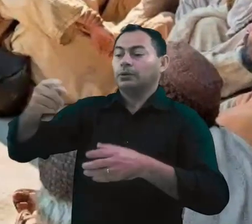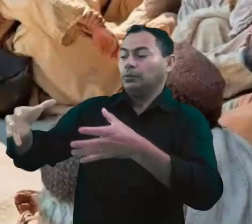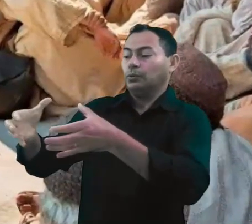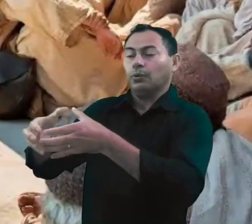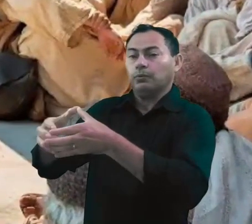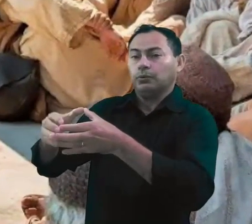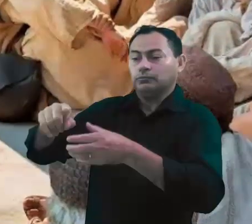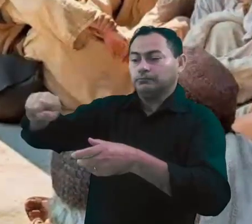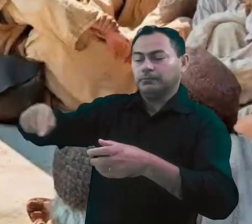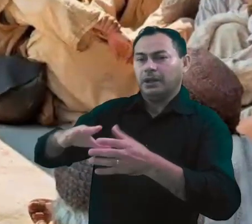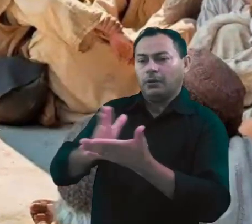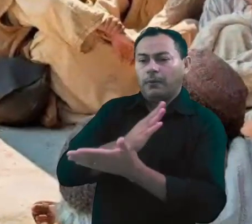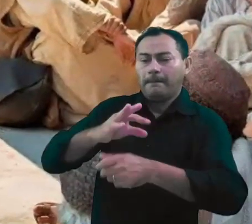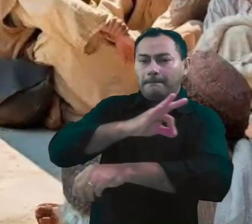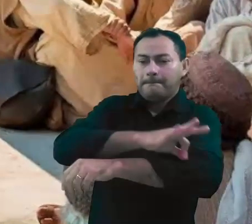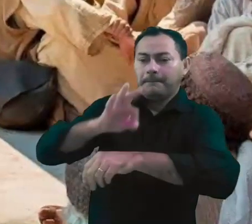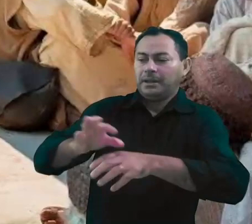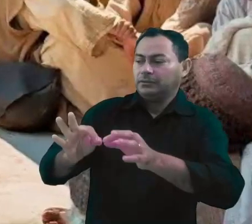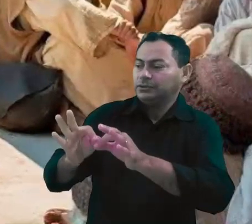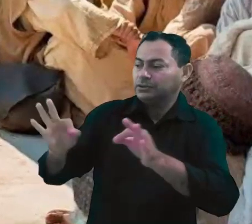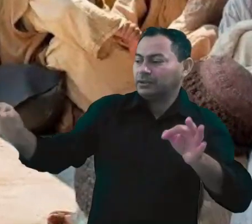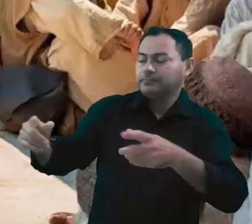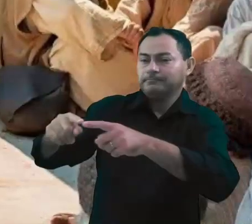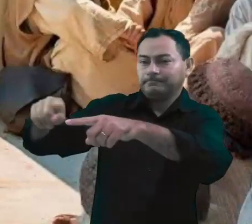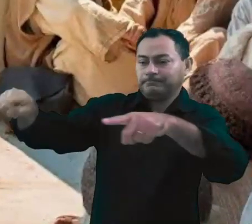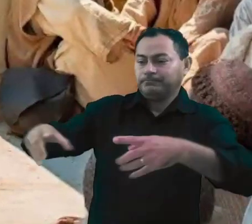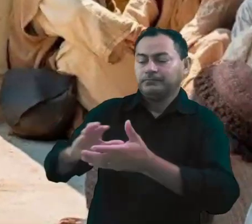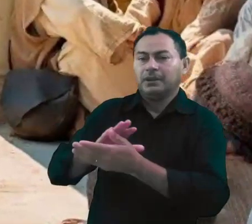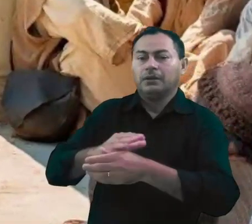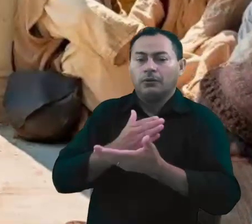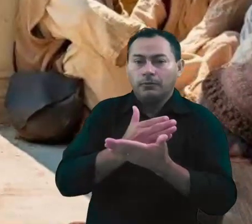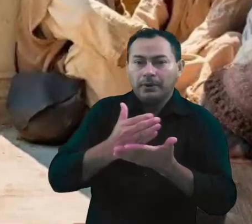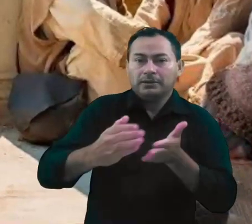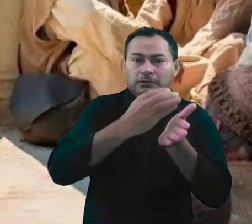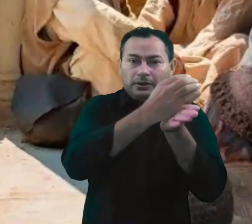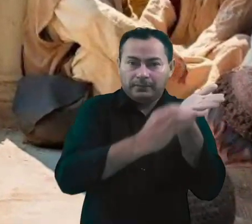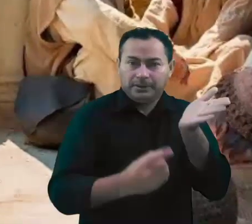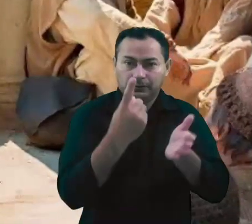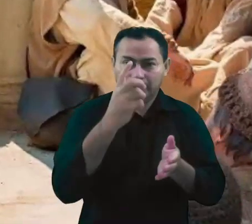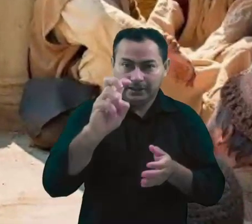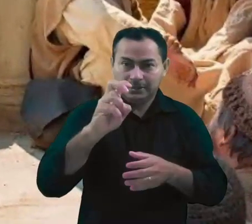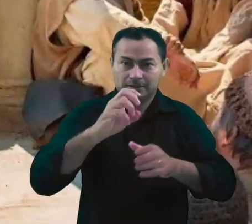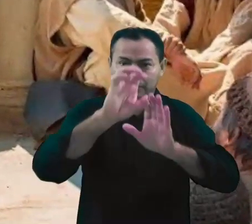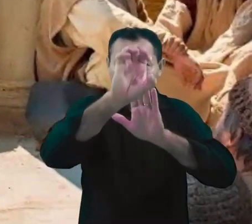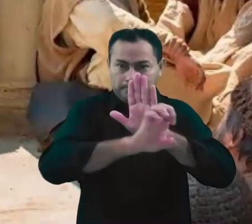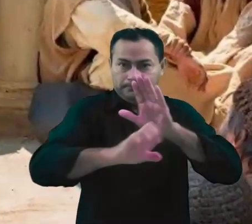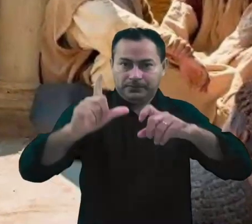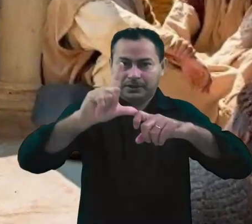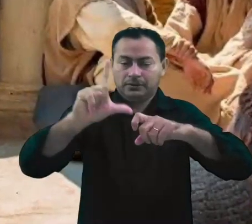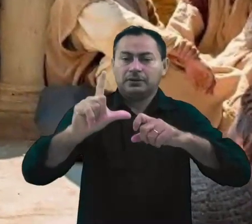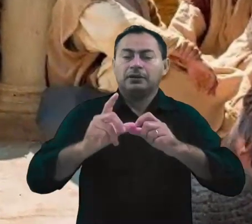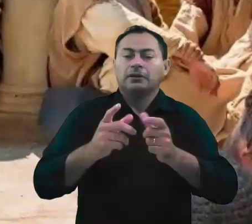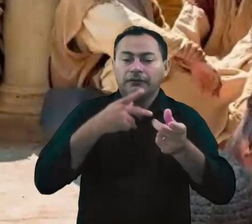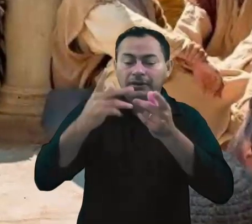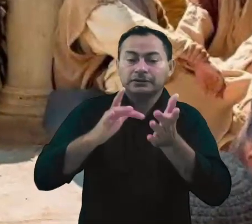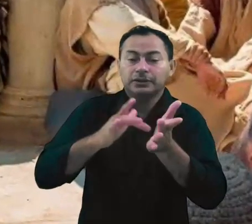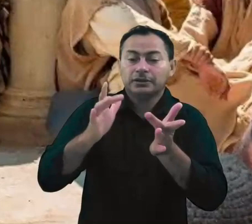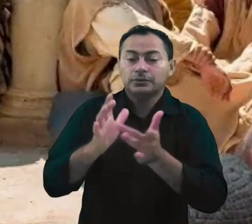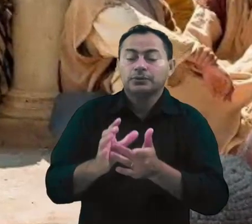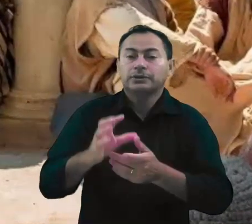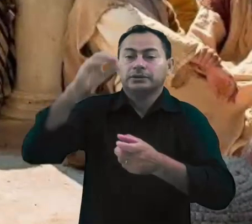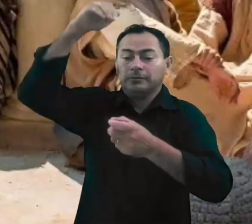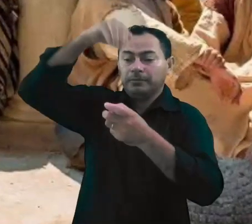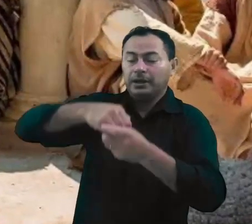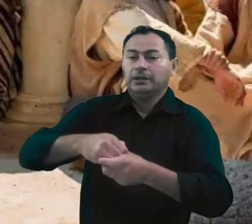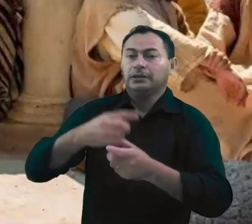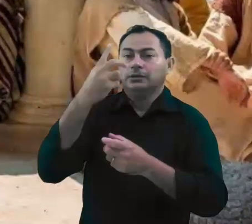formaram outro círculo a alguns metros de distância. Portanto, quando começa o capítulo 15 de Lucas, a cena que temos é Jesus no meio